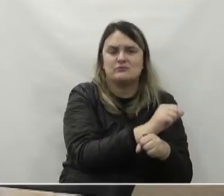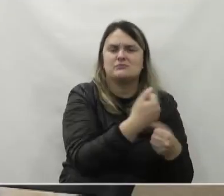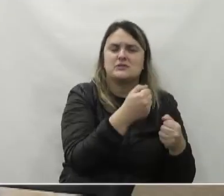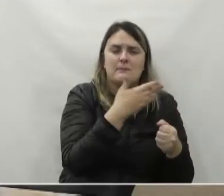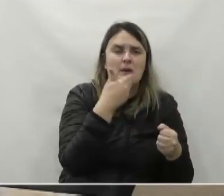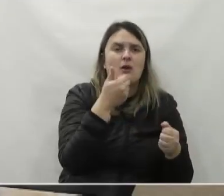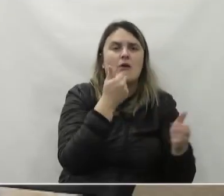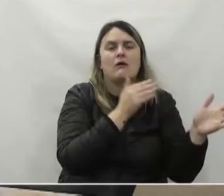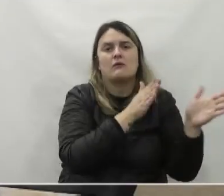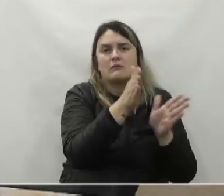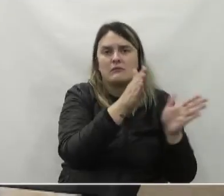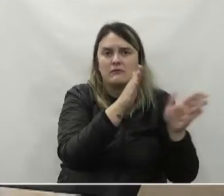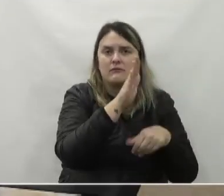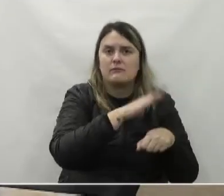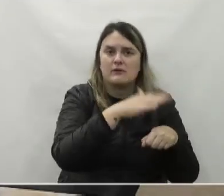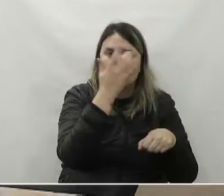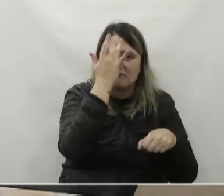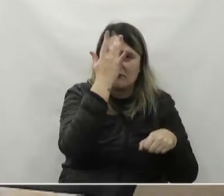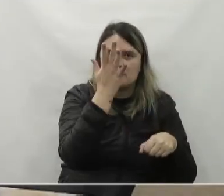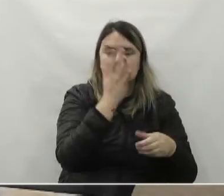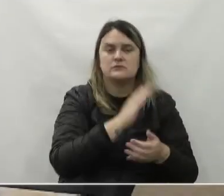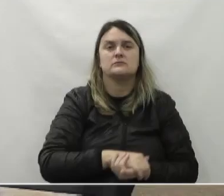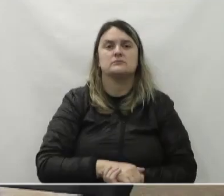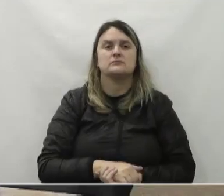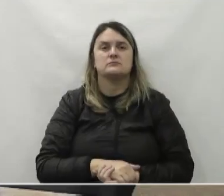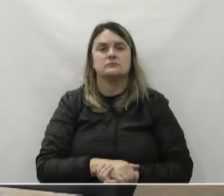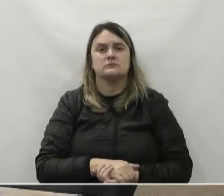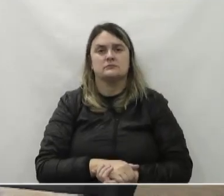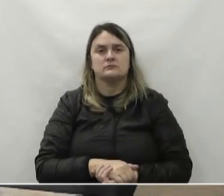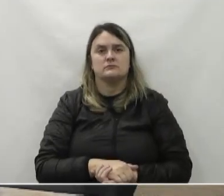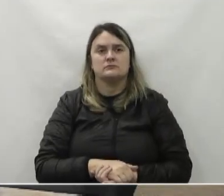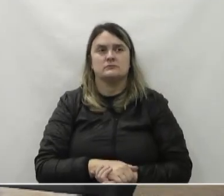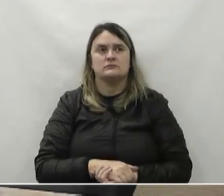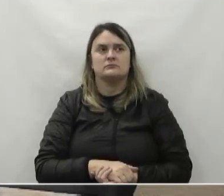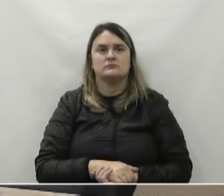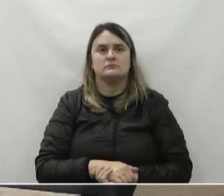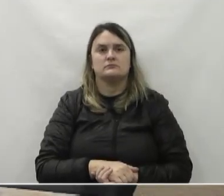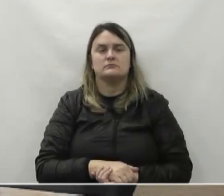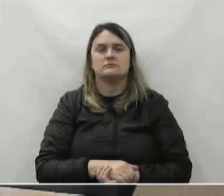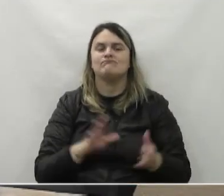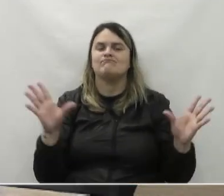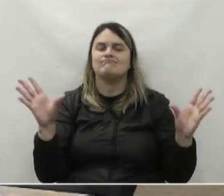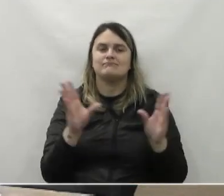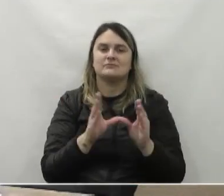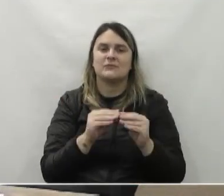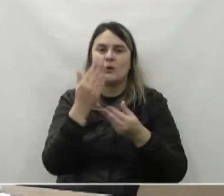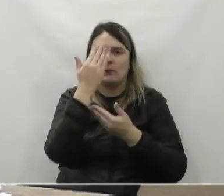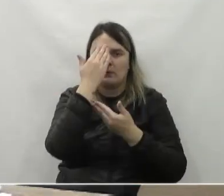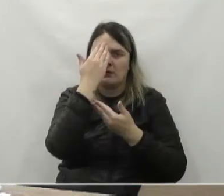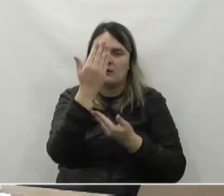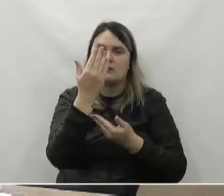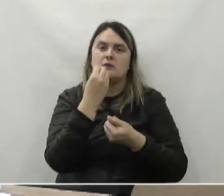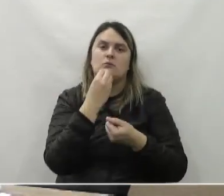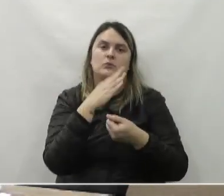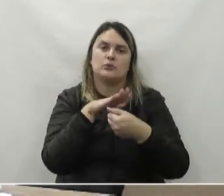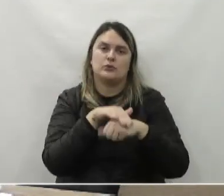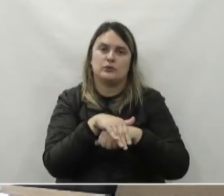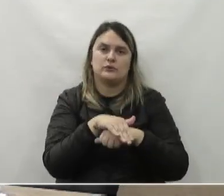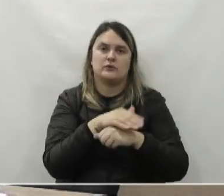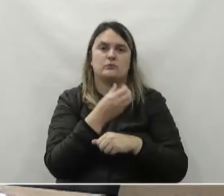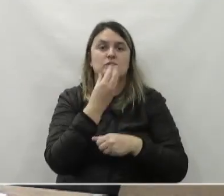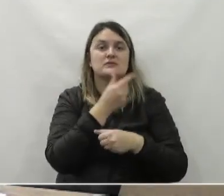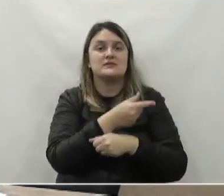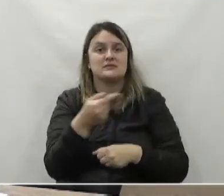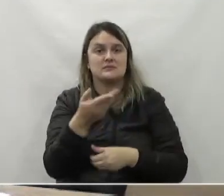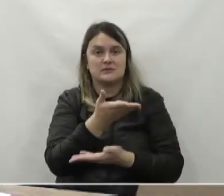acesso mais fácil aos nossos estudantes. Na noite de hoje seria isso. Muito obrigado e boa